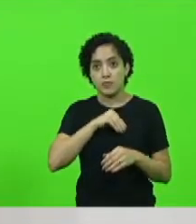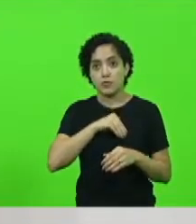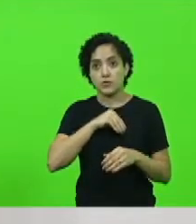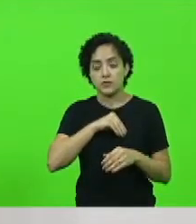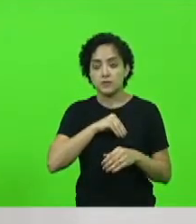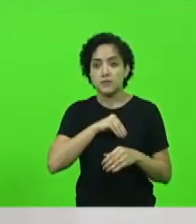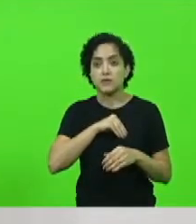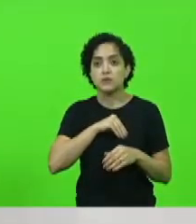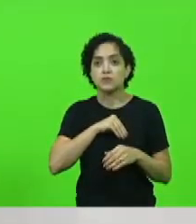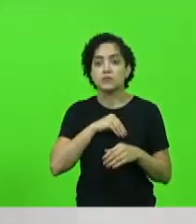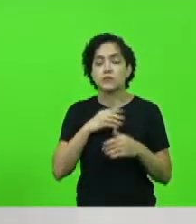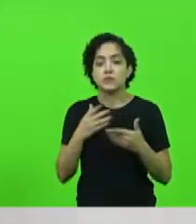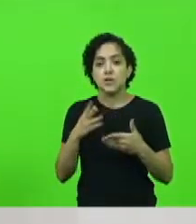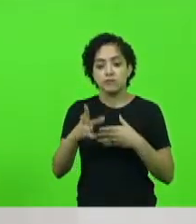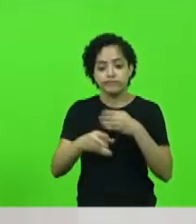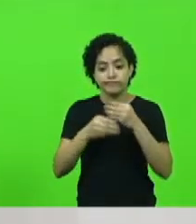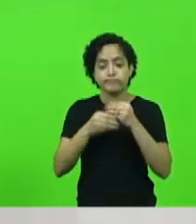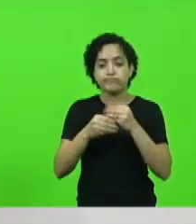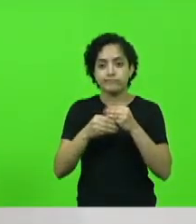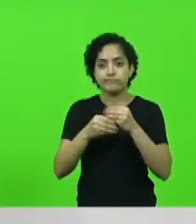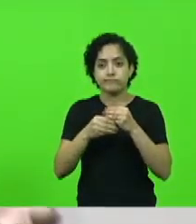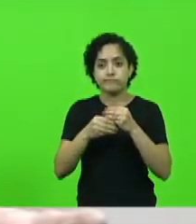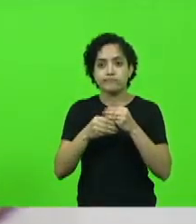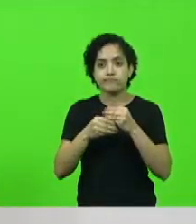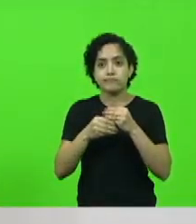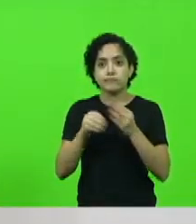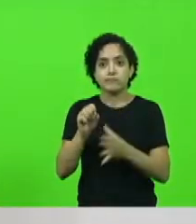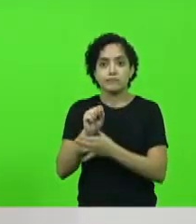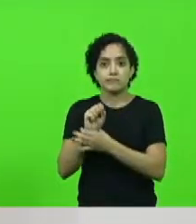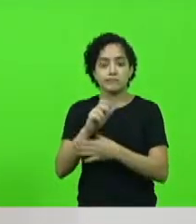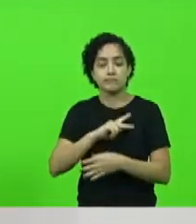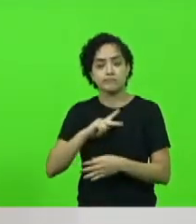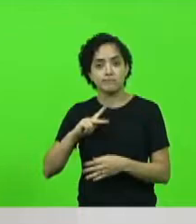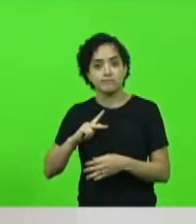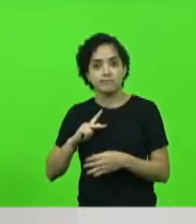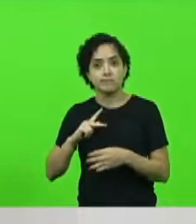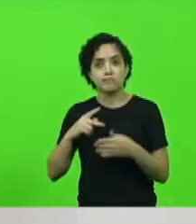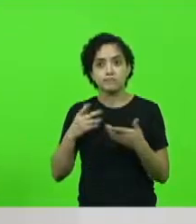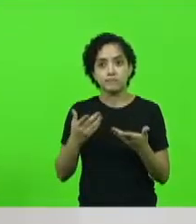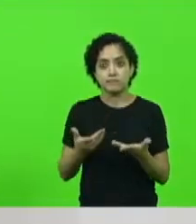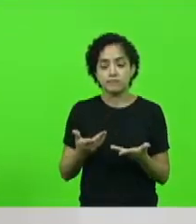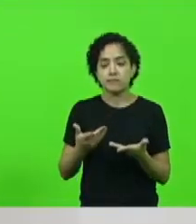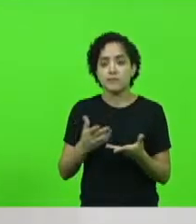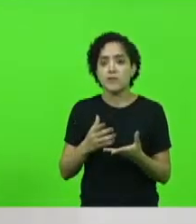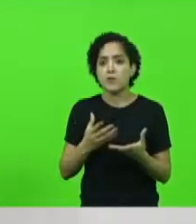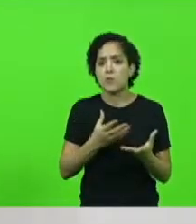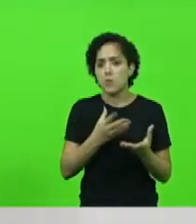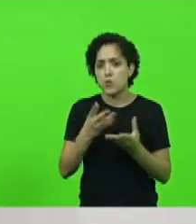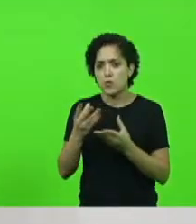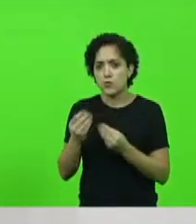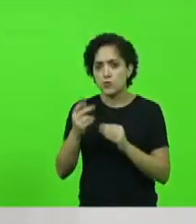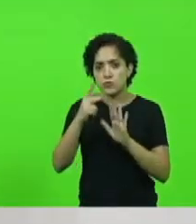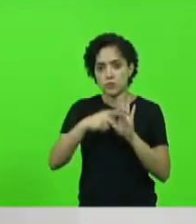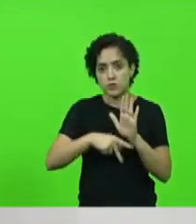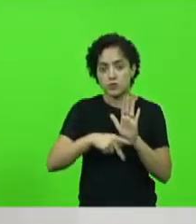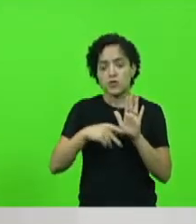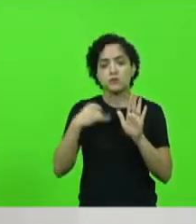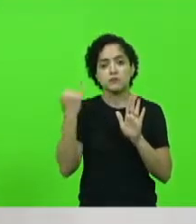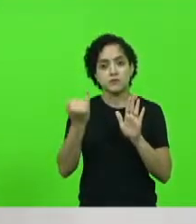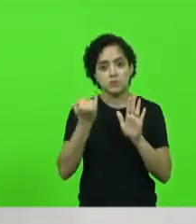pública. Temos mais um projeto, dentre muitos importantes que estão nessa casa,